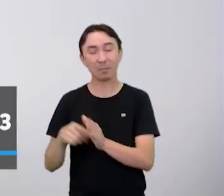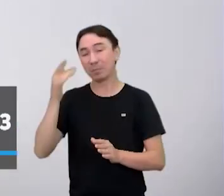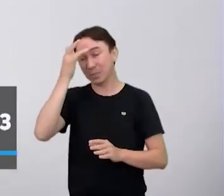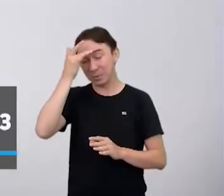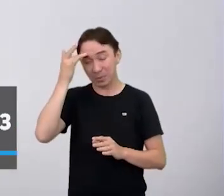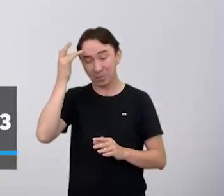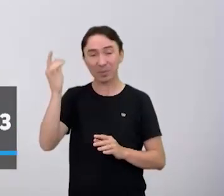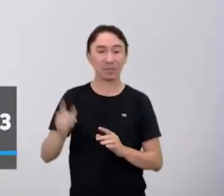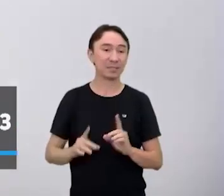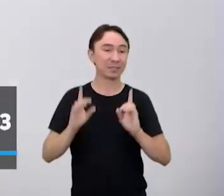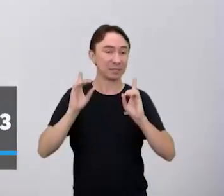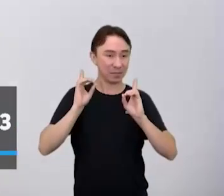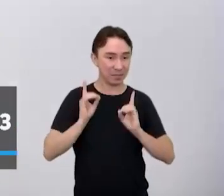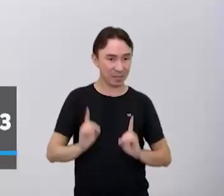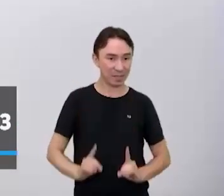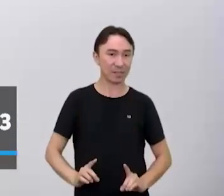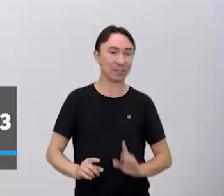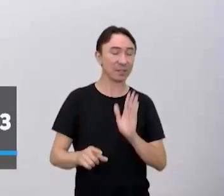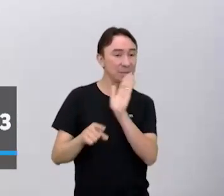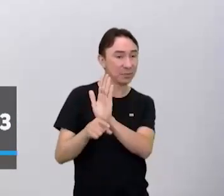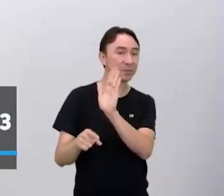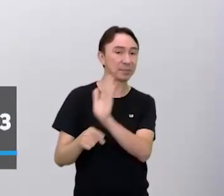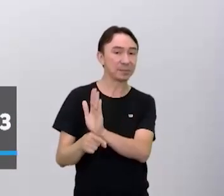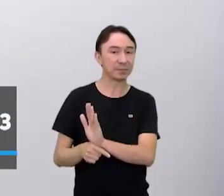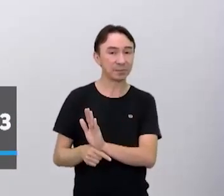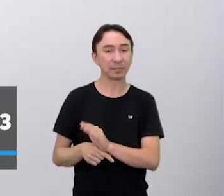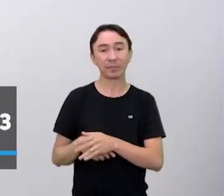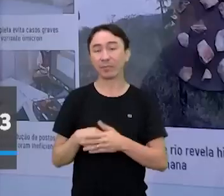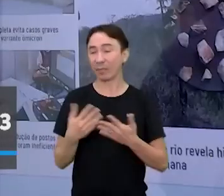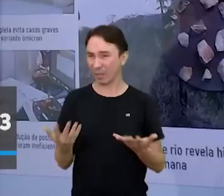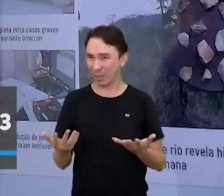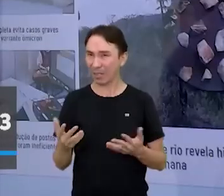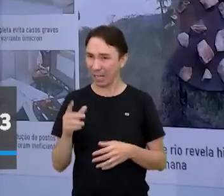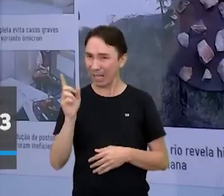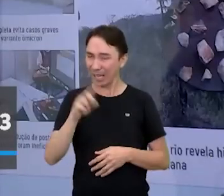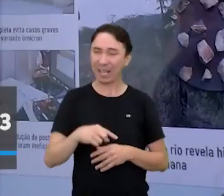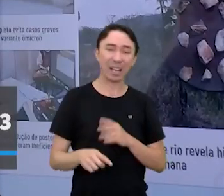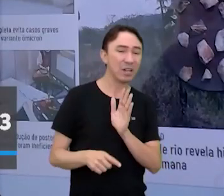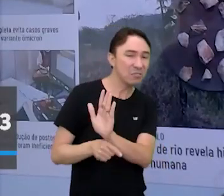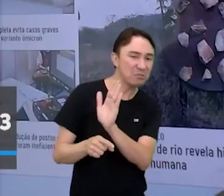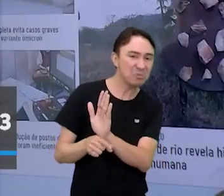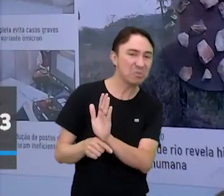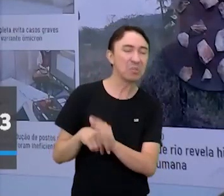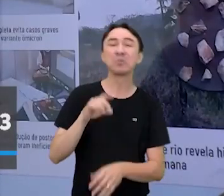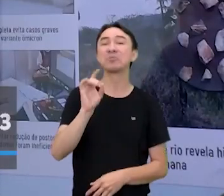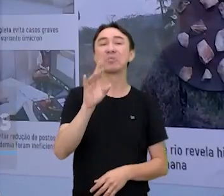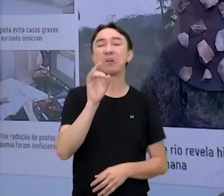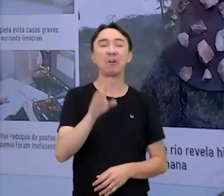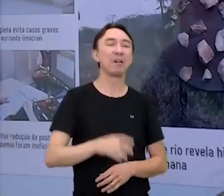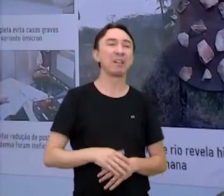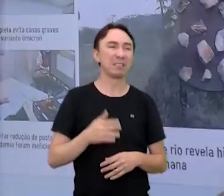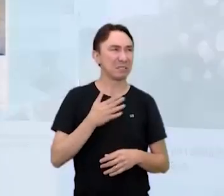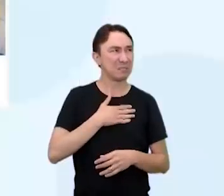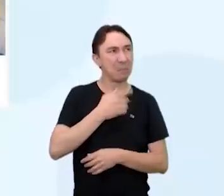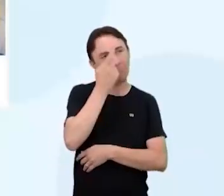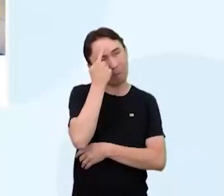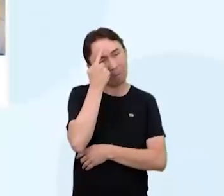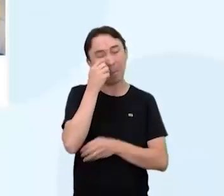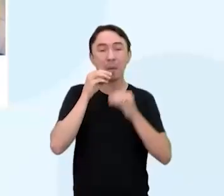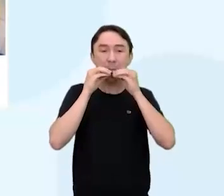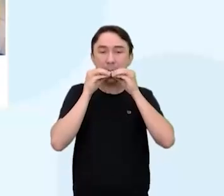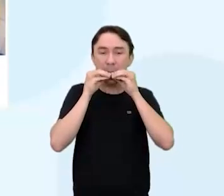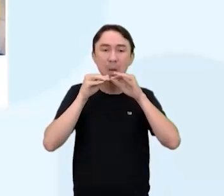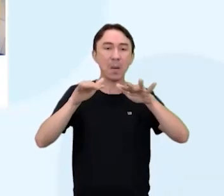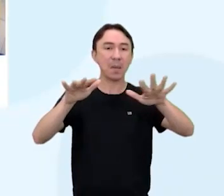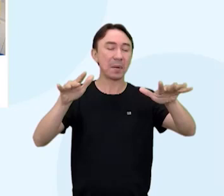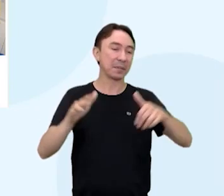para a sociedade ou só divulga uma ideologia? Exato. Então eu trouxe aqui como exemplo um jornal de imprensa alternativa, que é o Jornal da